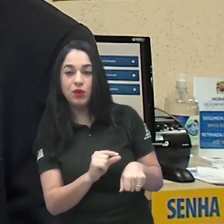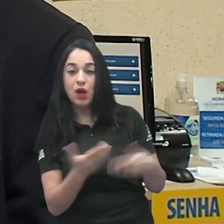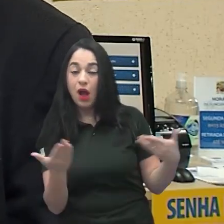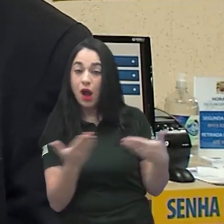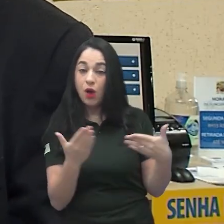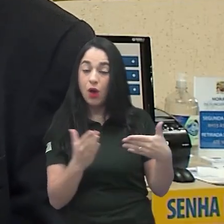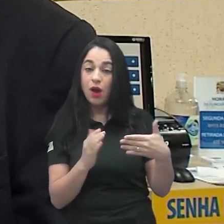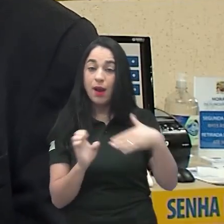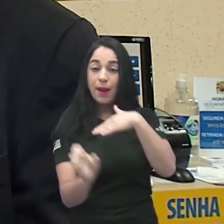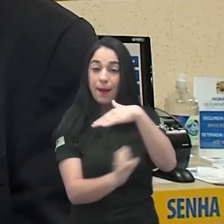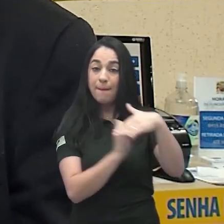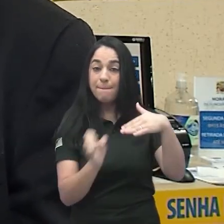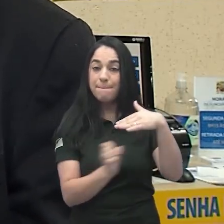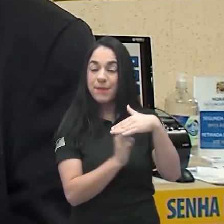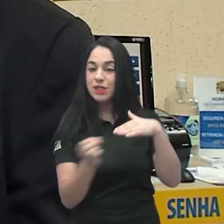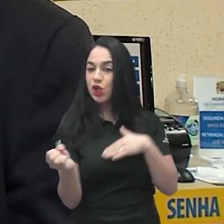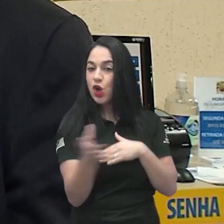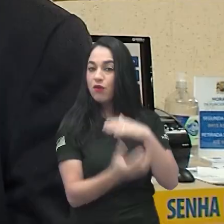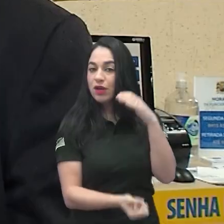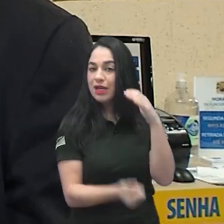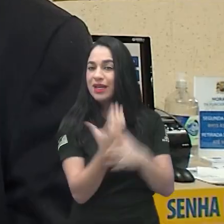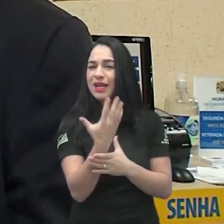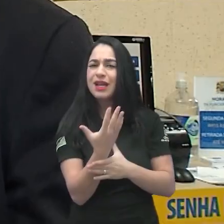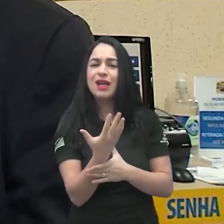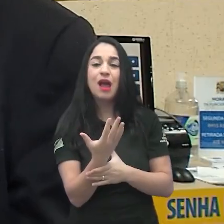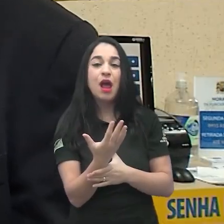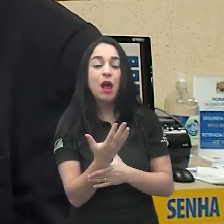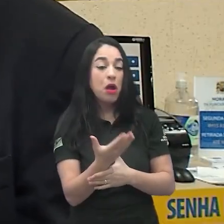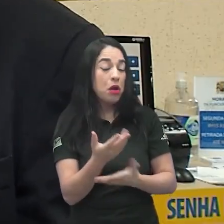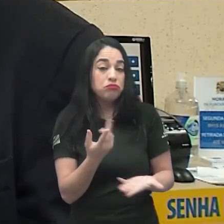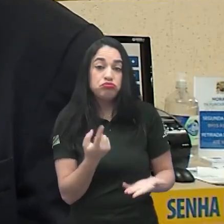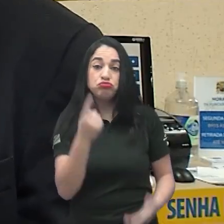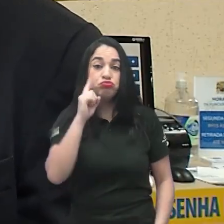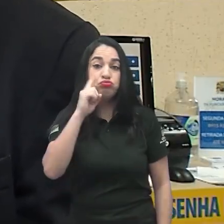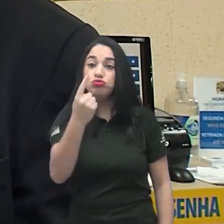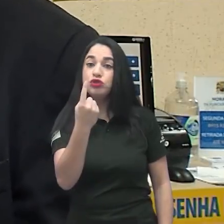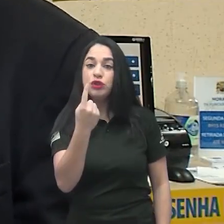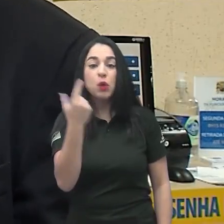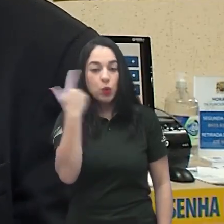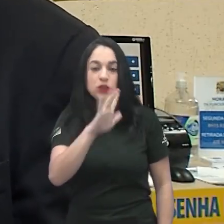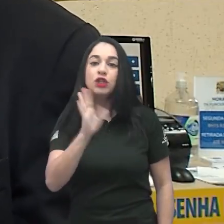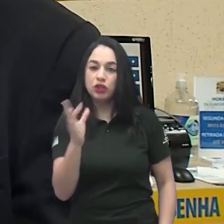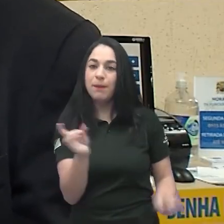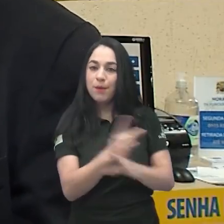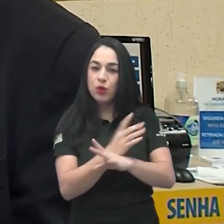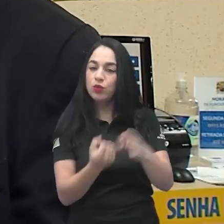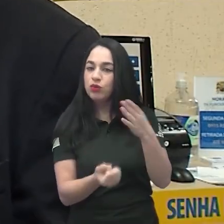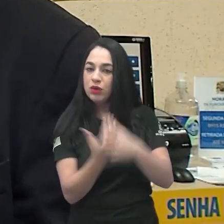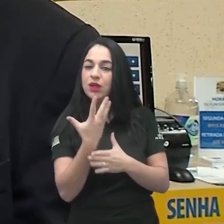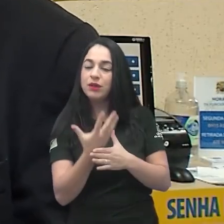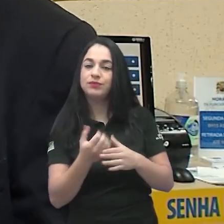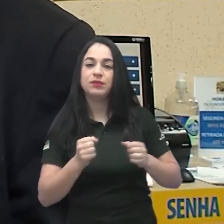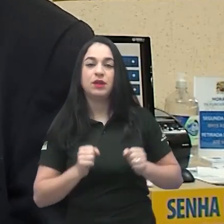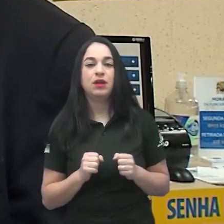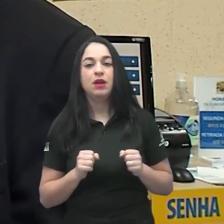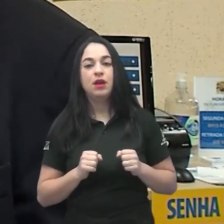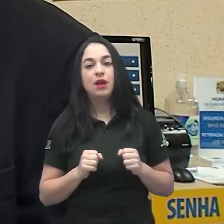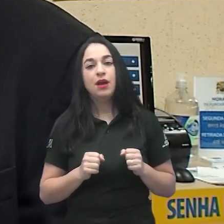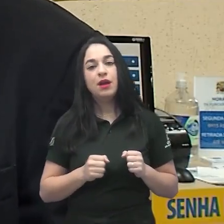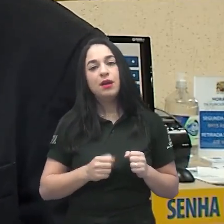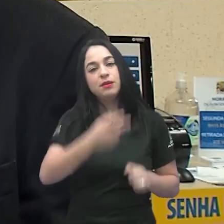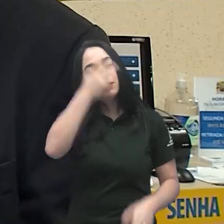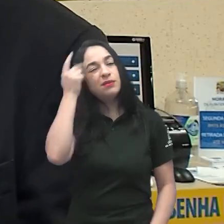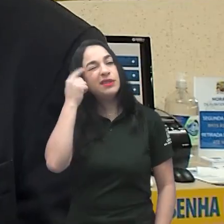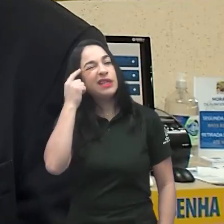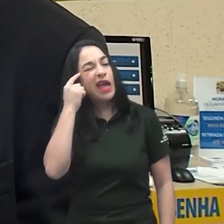abrimos uma empresa de baixo risco em menos de 24 horas. A viabilidade locacional, que é aquele ato de você perguntar ao município se você